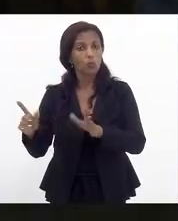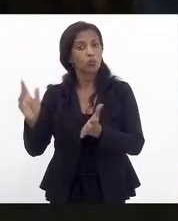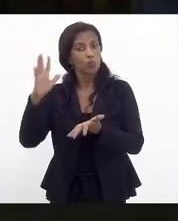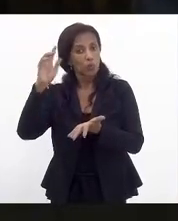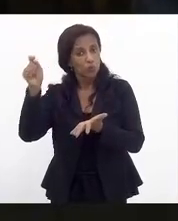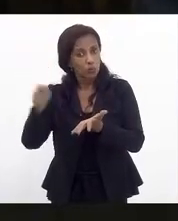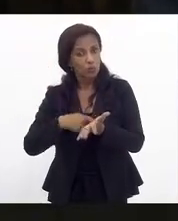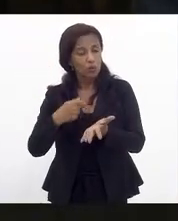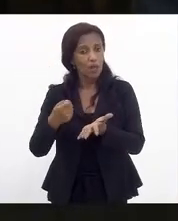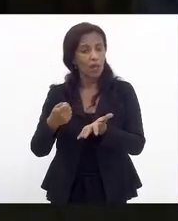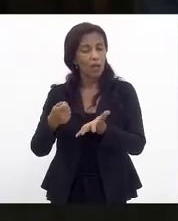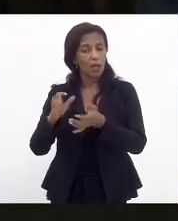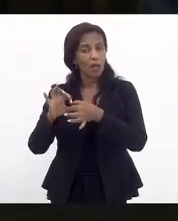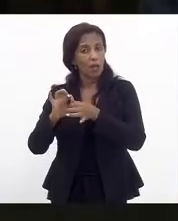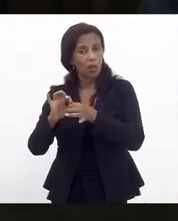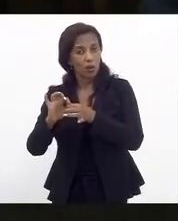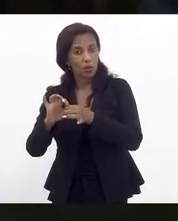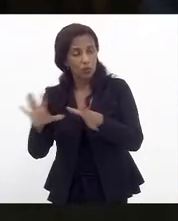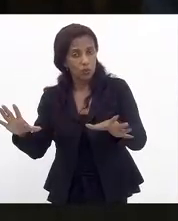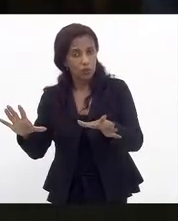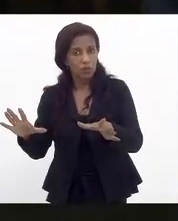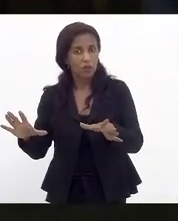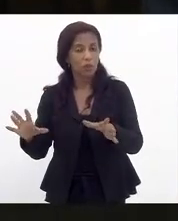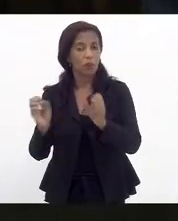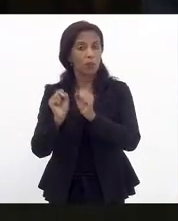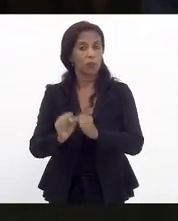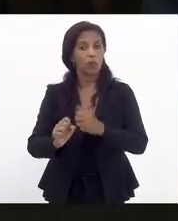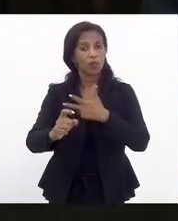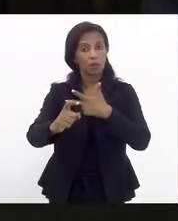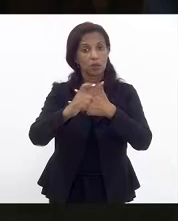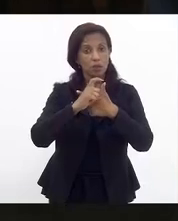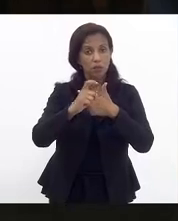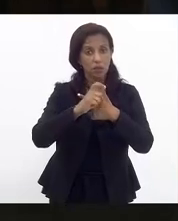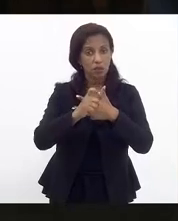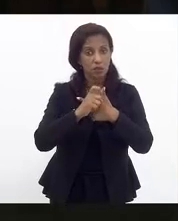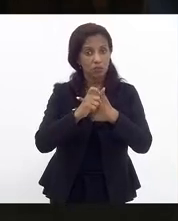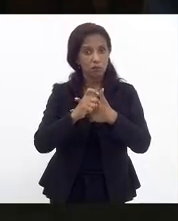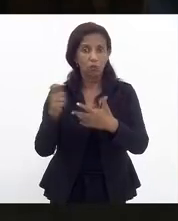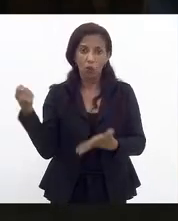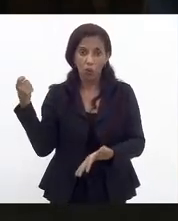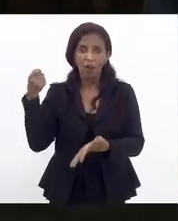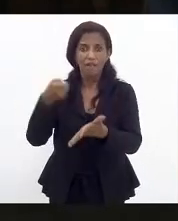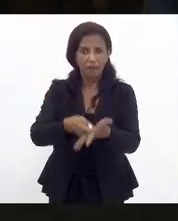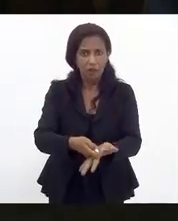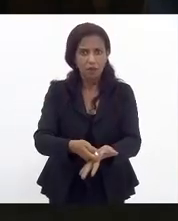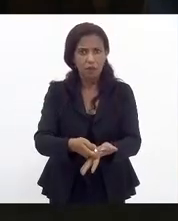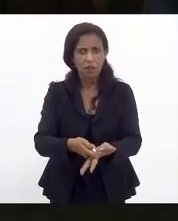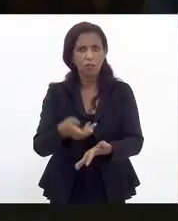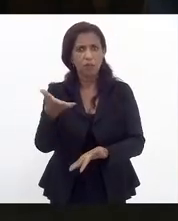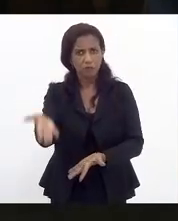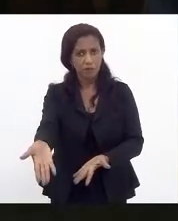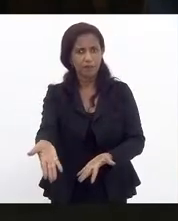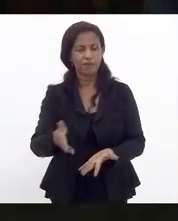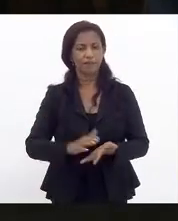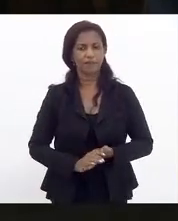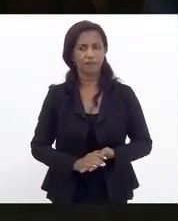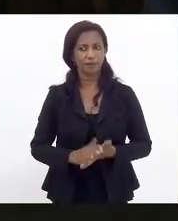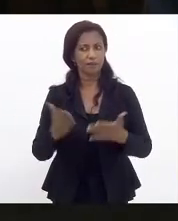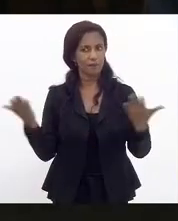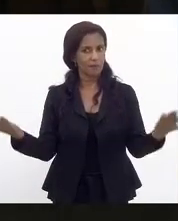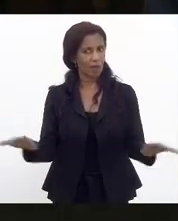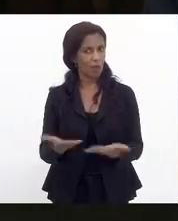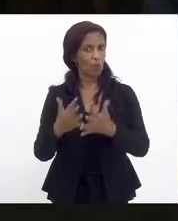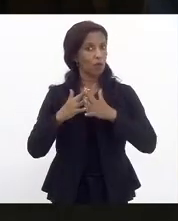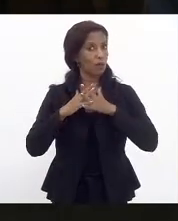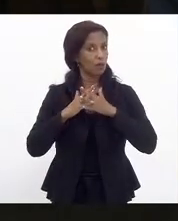autorizados a serem cumpridos pela pelo pelo poder executivo mas atenção nos Isso numa matéria específica agora